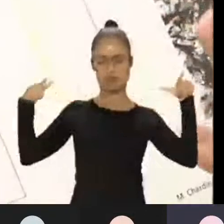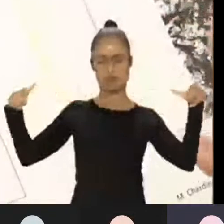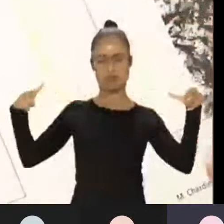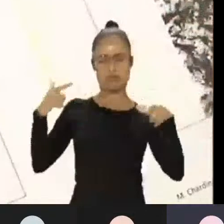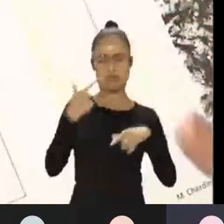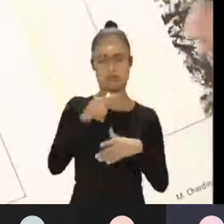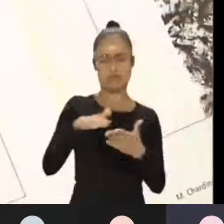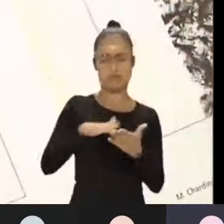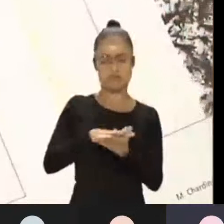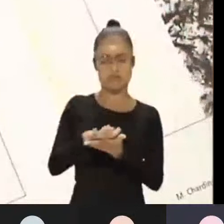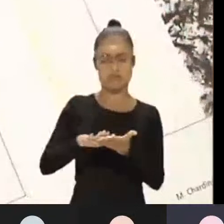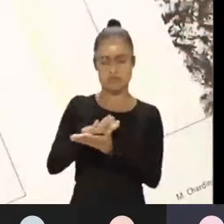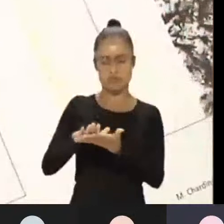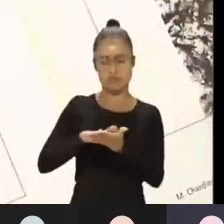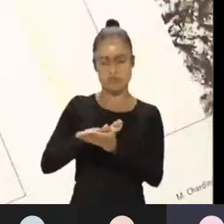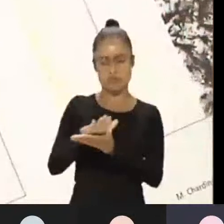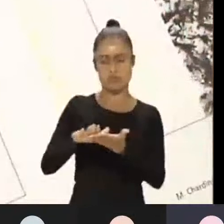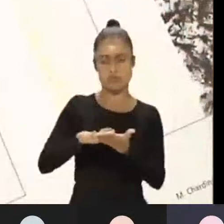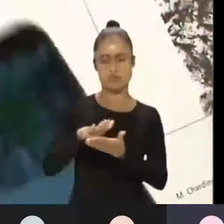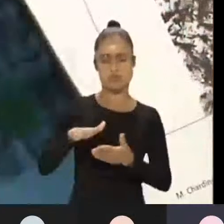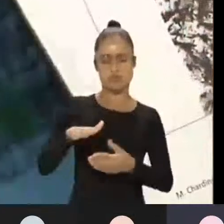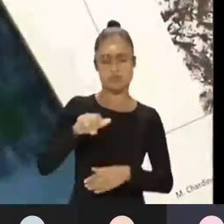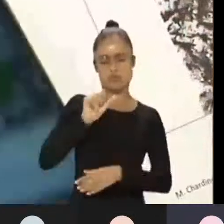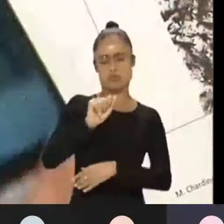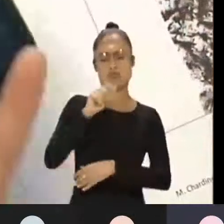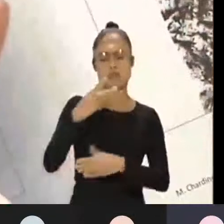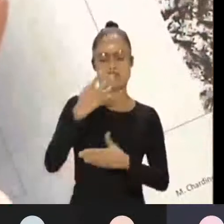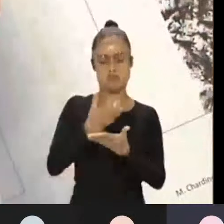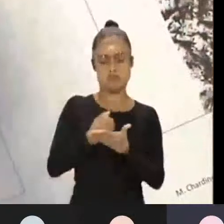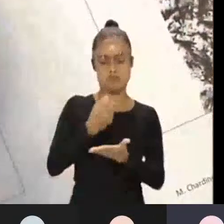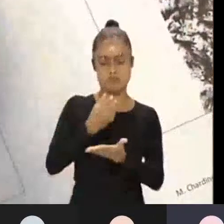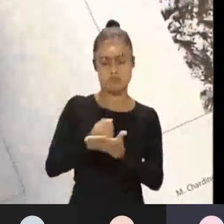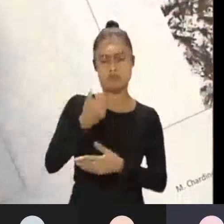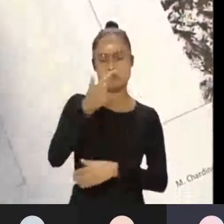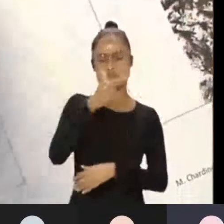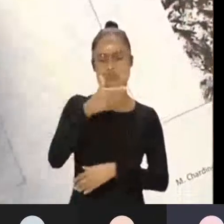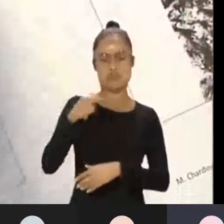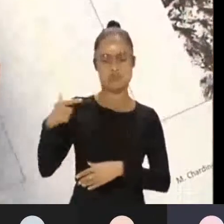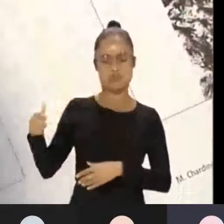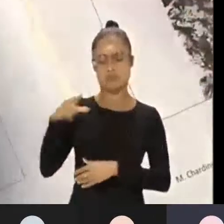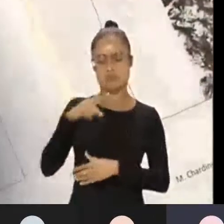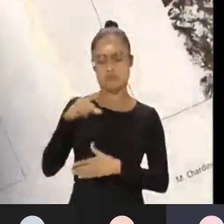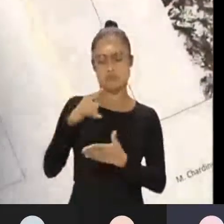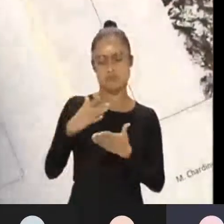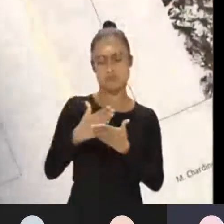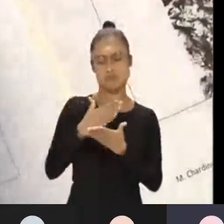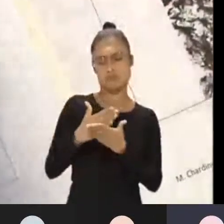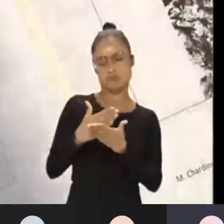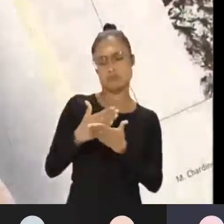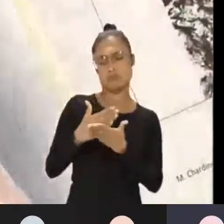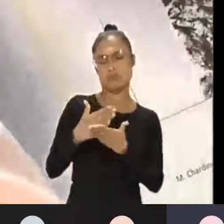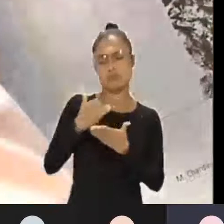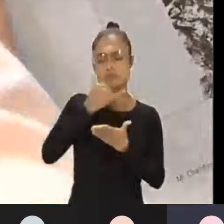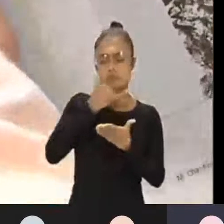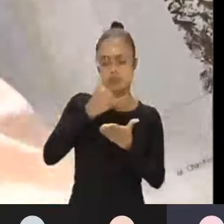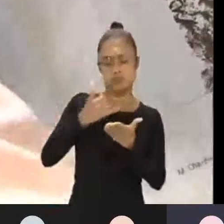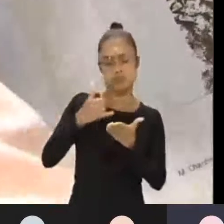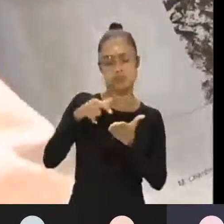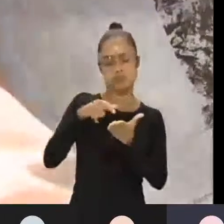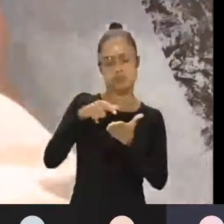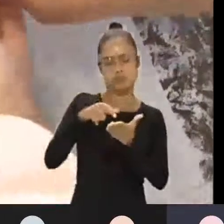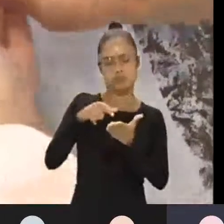o aplicativo, só o cartão impresso. Quando eu coloco a câmera do programa, então,